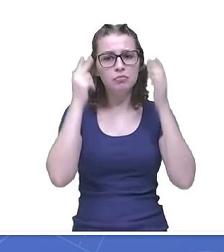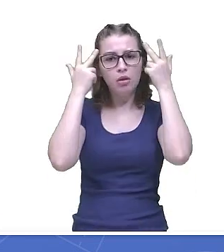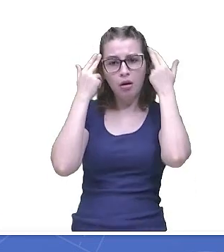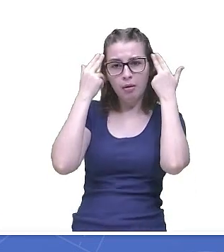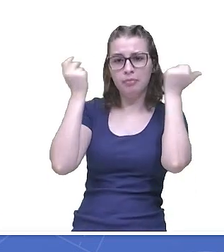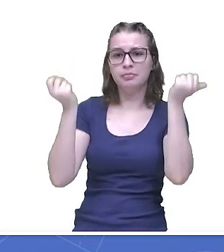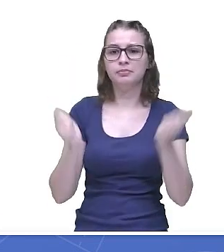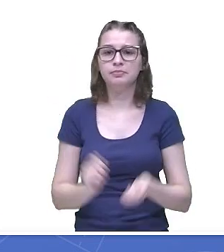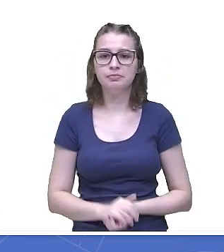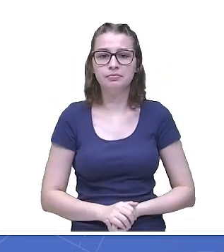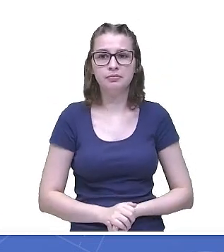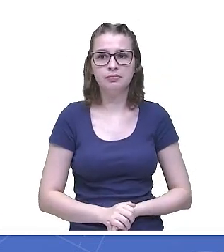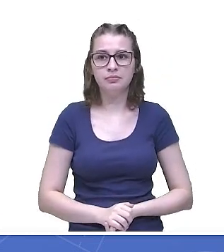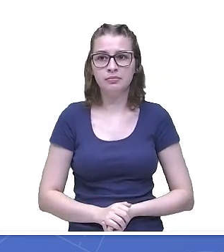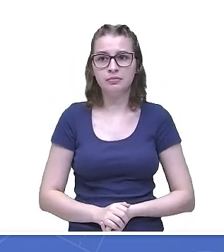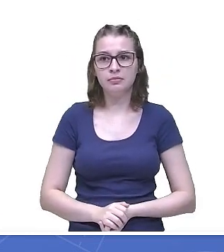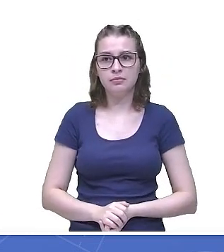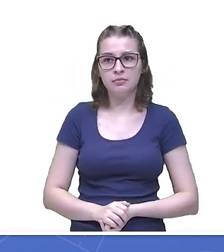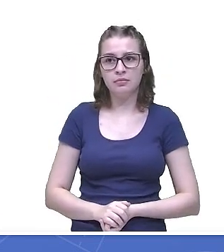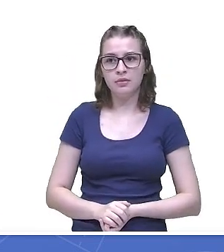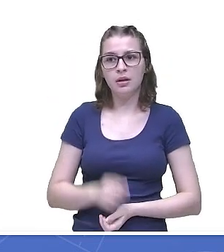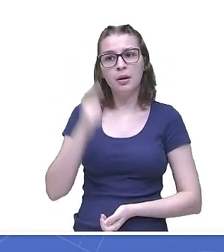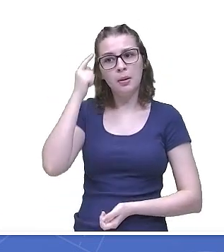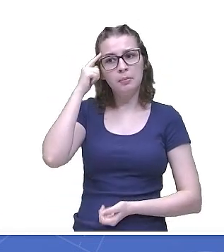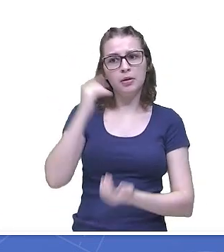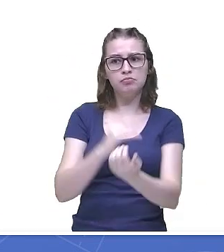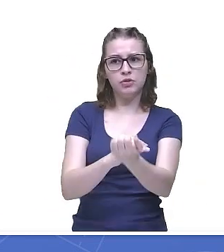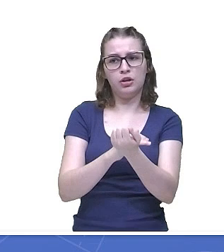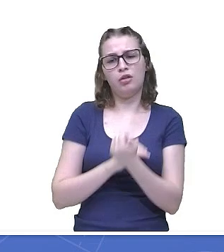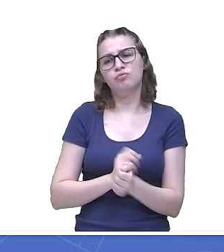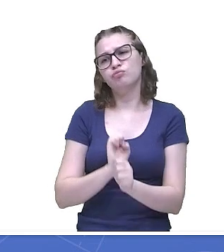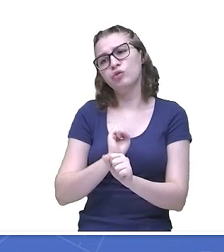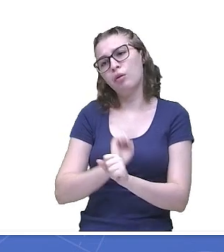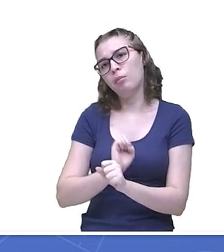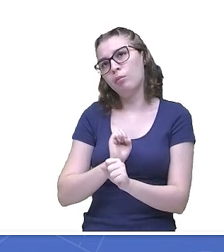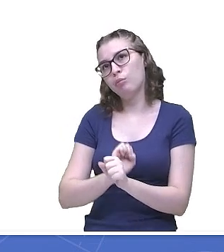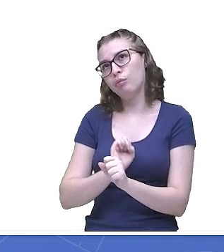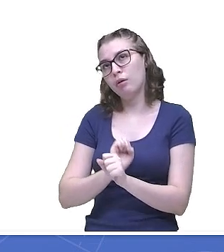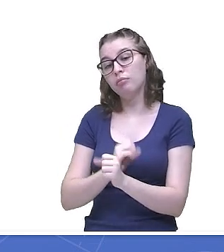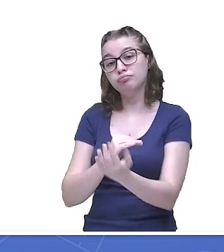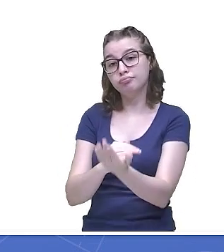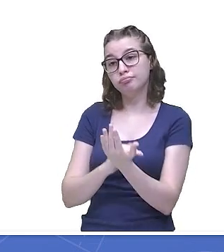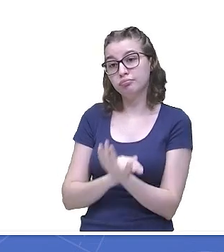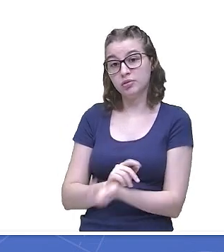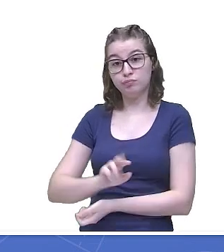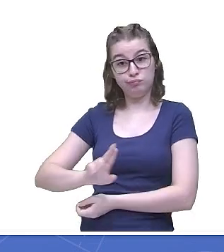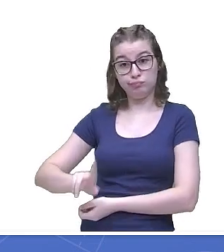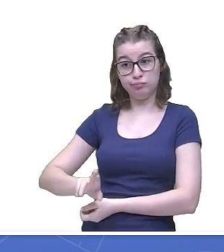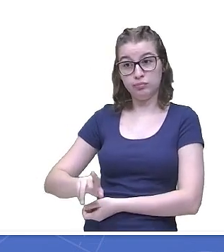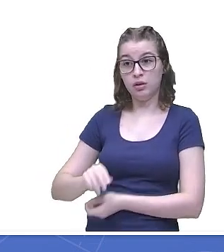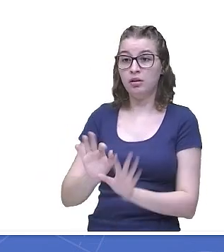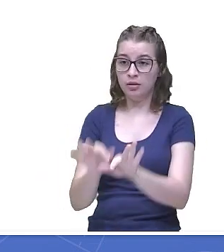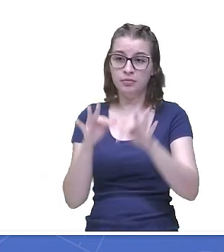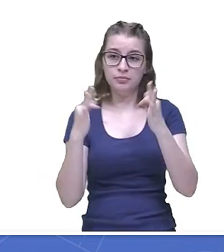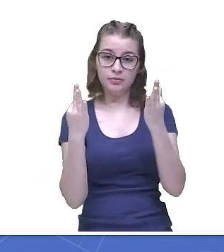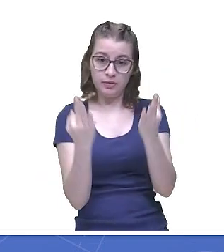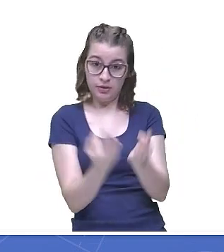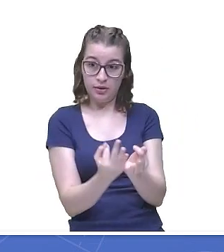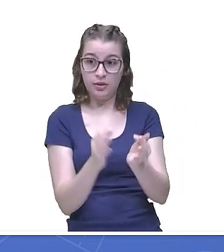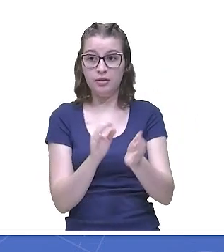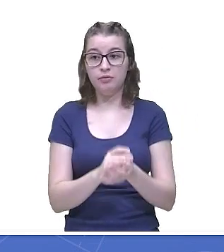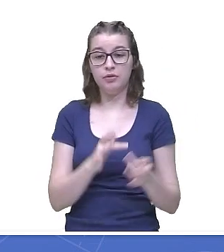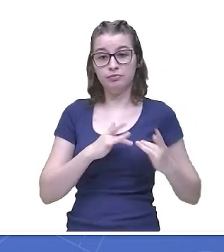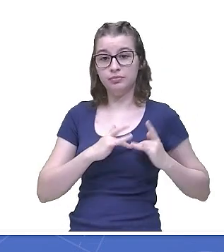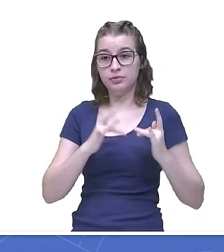estão esperando algo em troca. Eles se doam porque a família tem esse sentido da confiança e